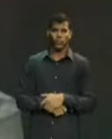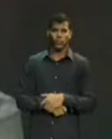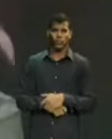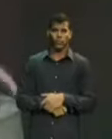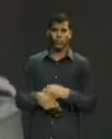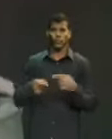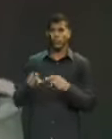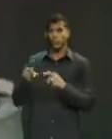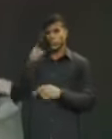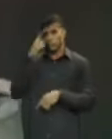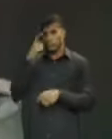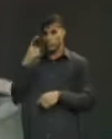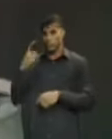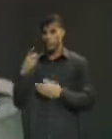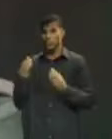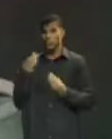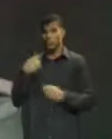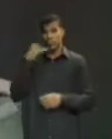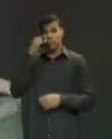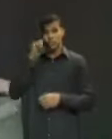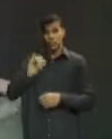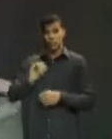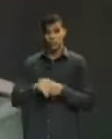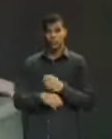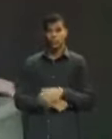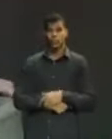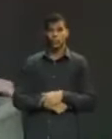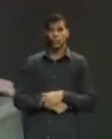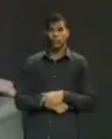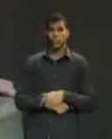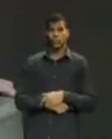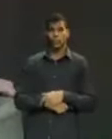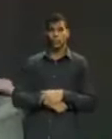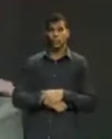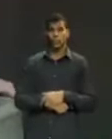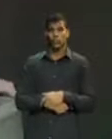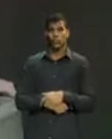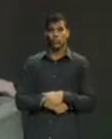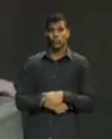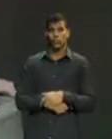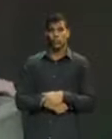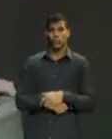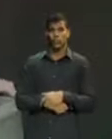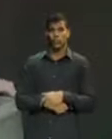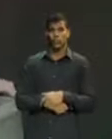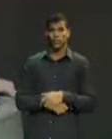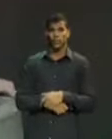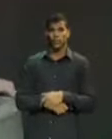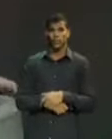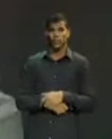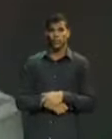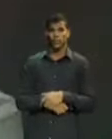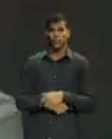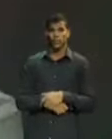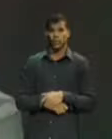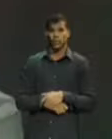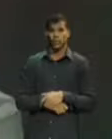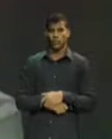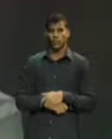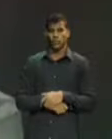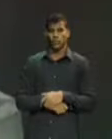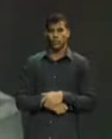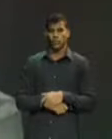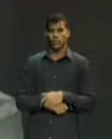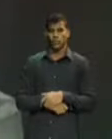da prevenção. Porque, para quem está nos ouvindo, nós sabemos que